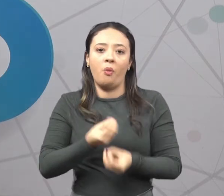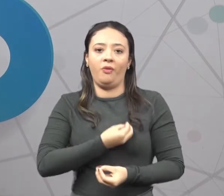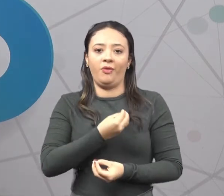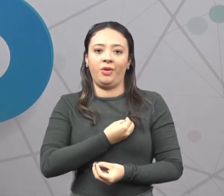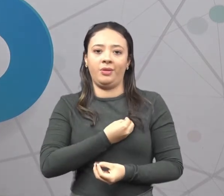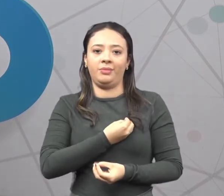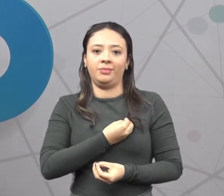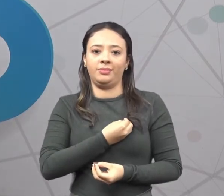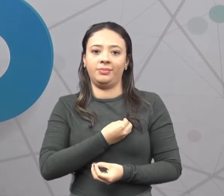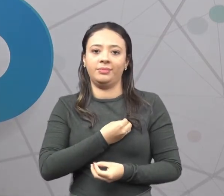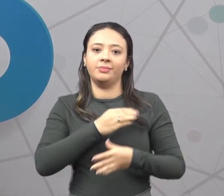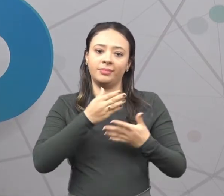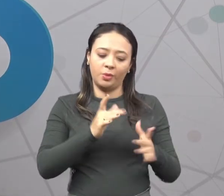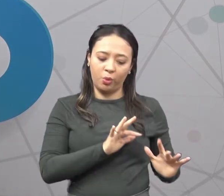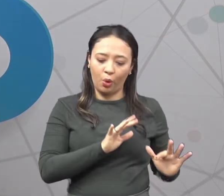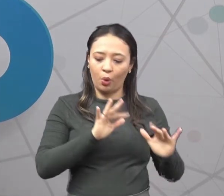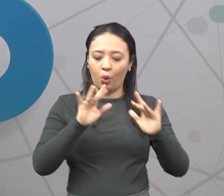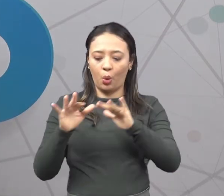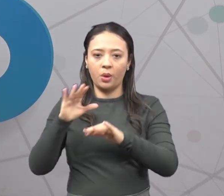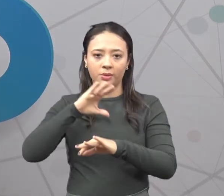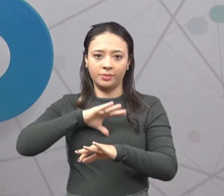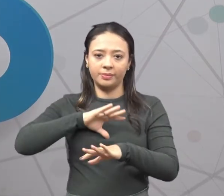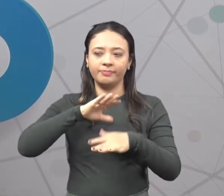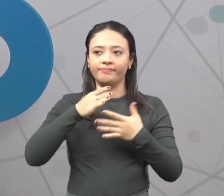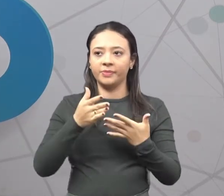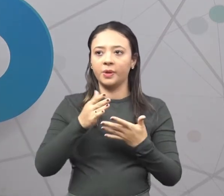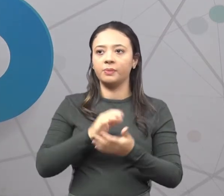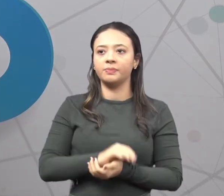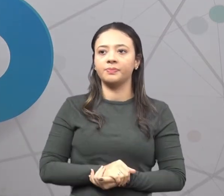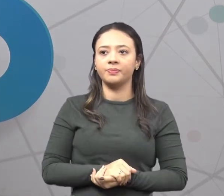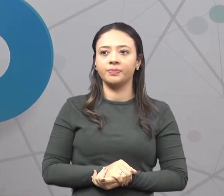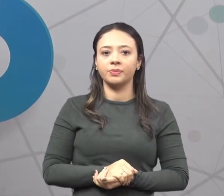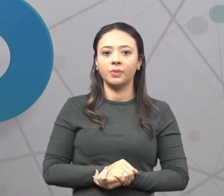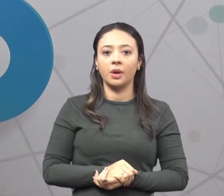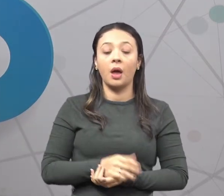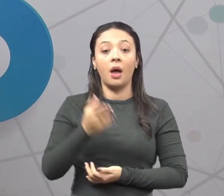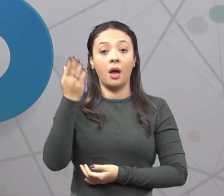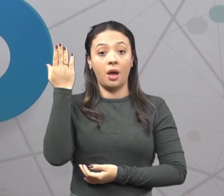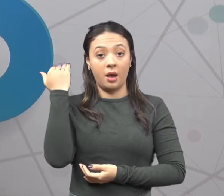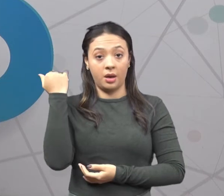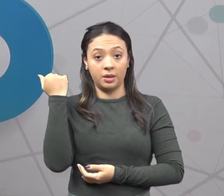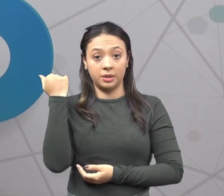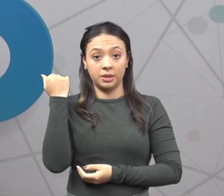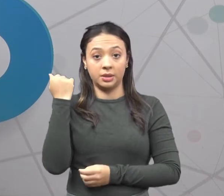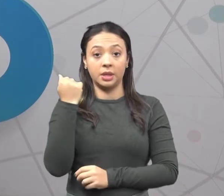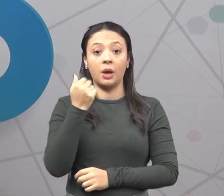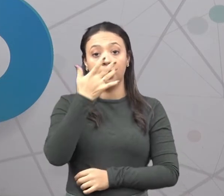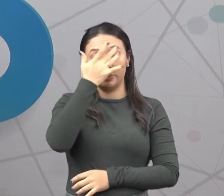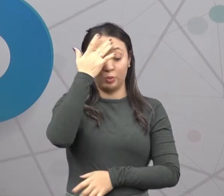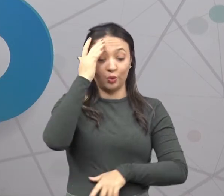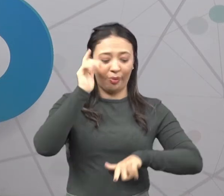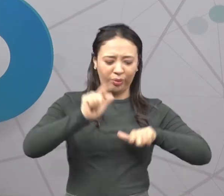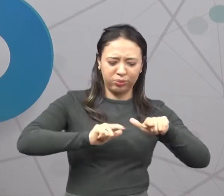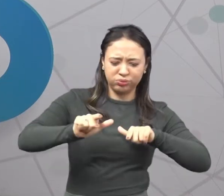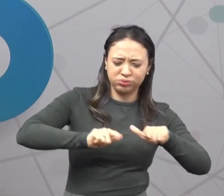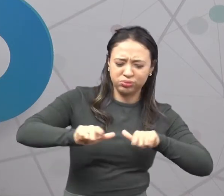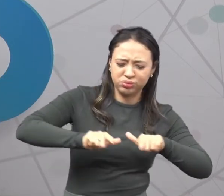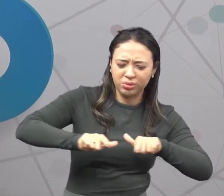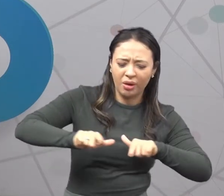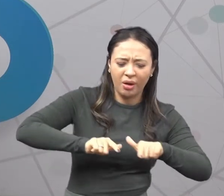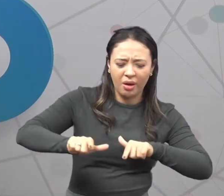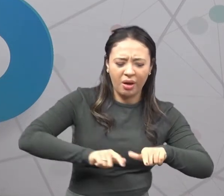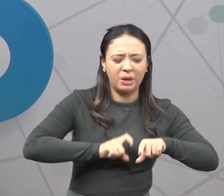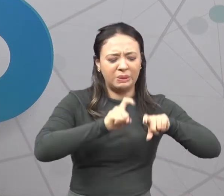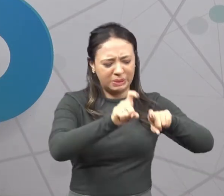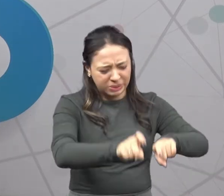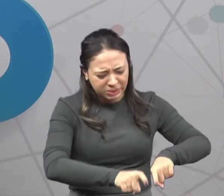esse motivo, o homem, nessa questão aqui, ele foi substituído pelas máquinas, né? O homem fazia lá o seu